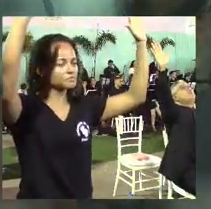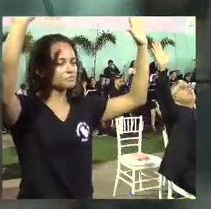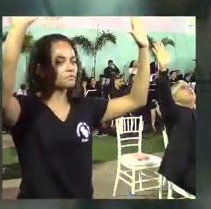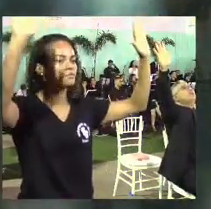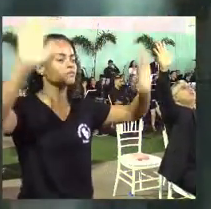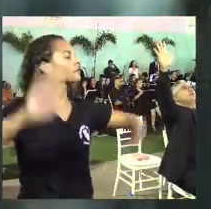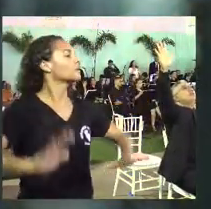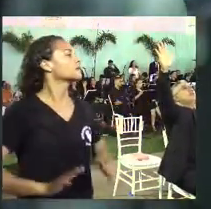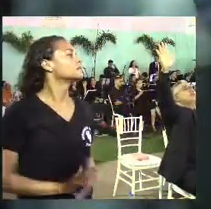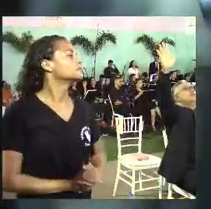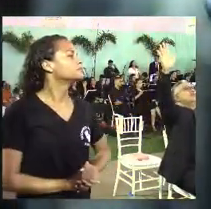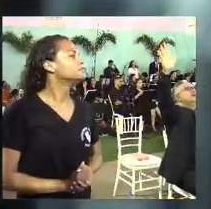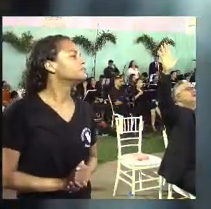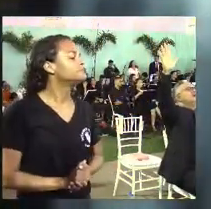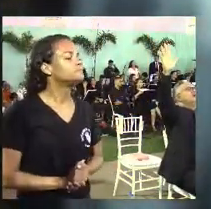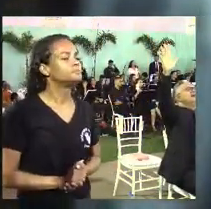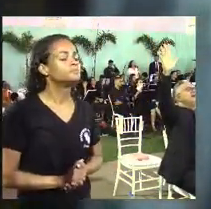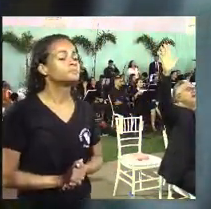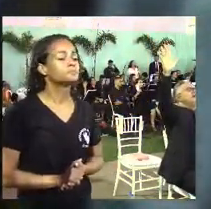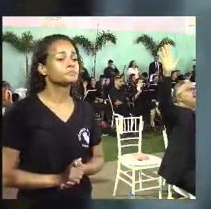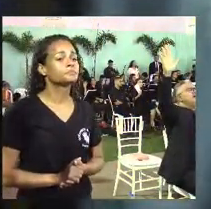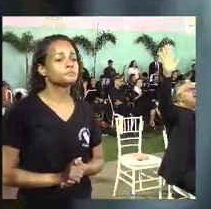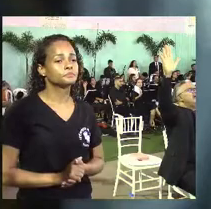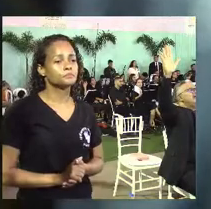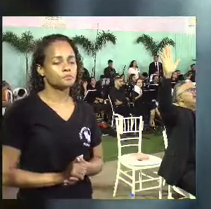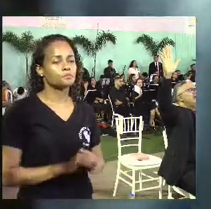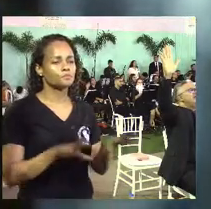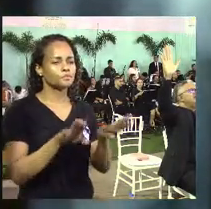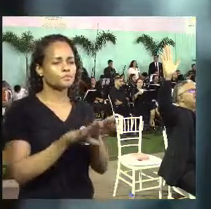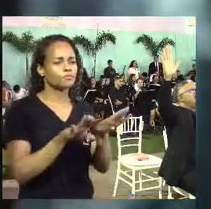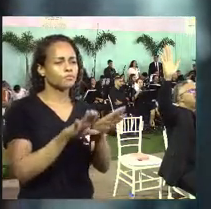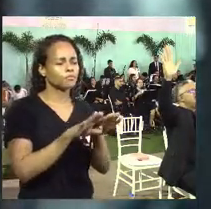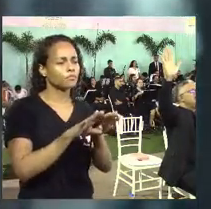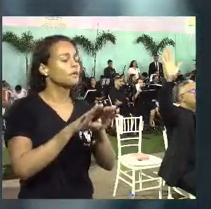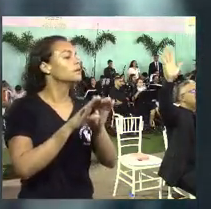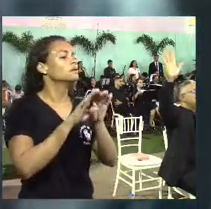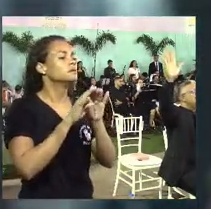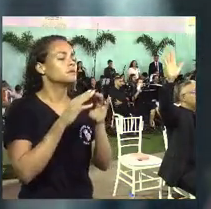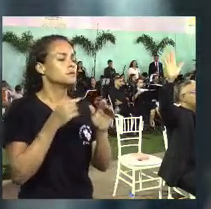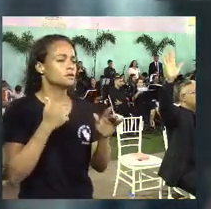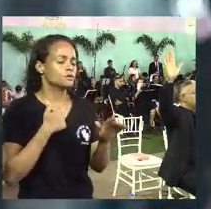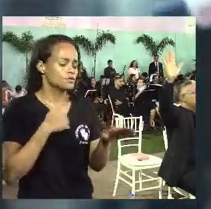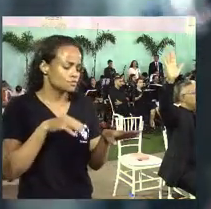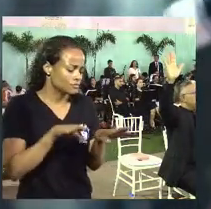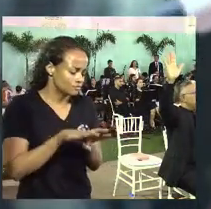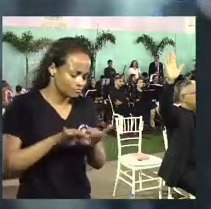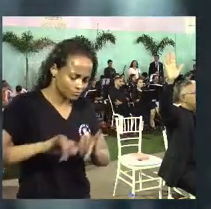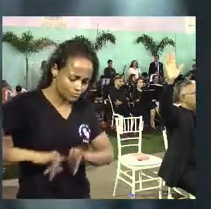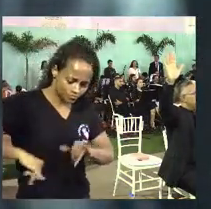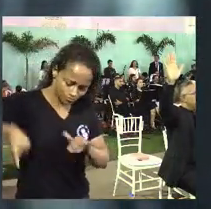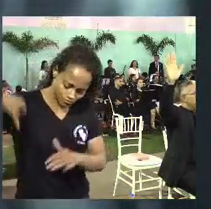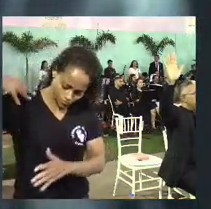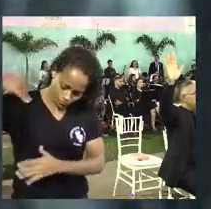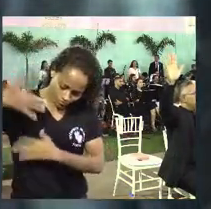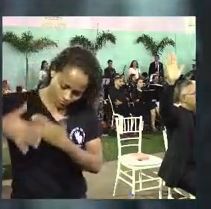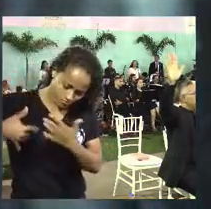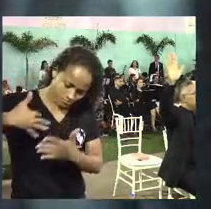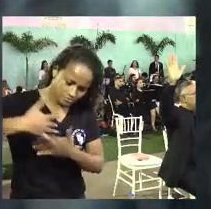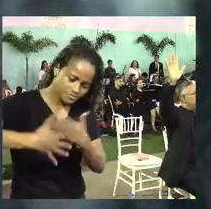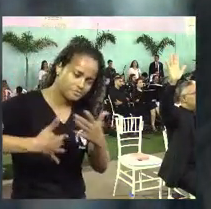Cruz em pressa pública levarei Eu também